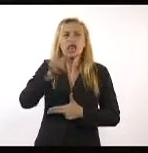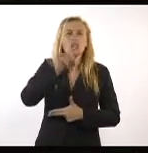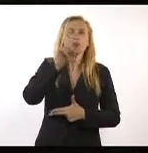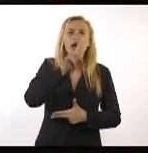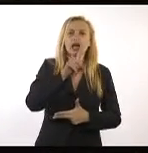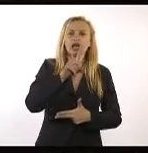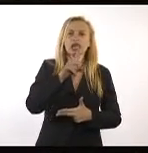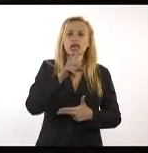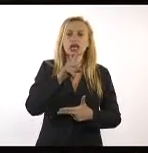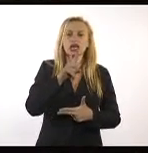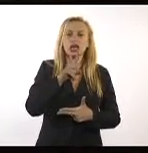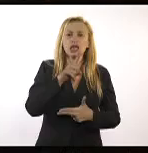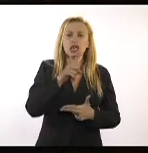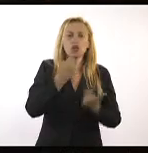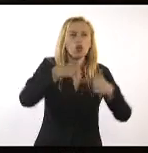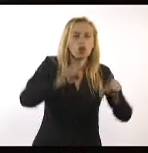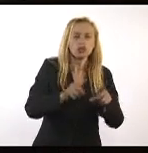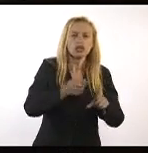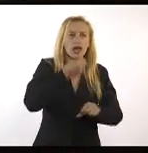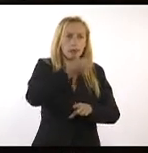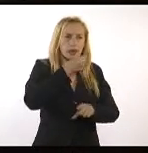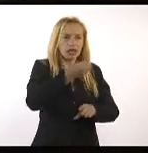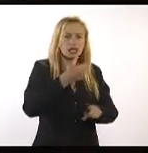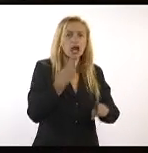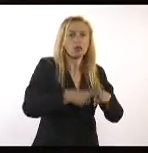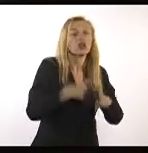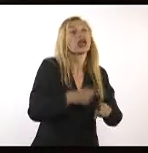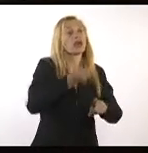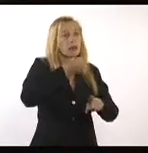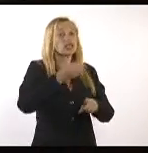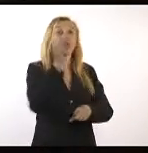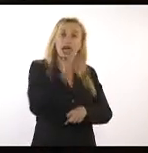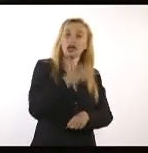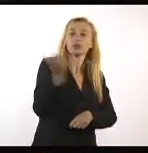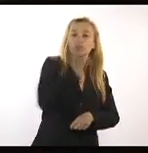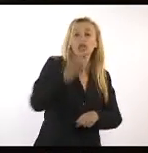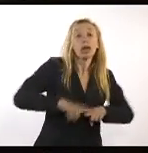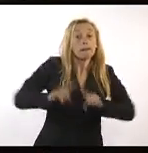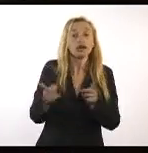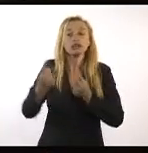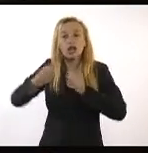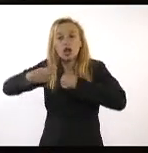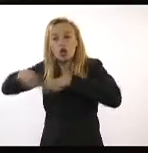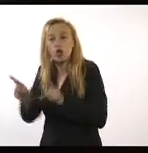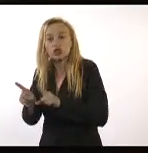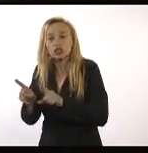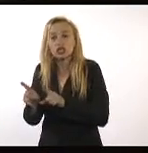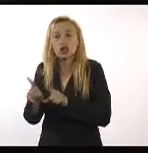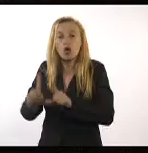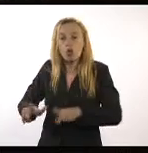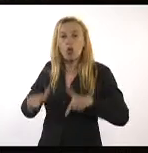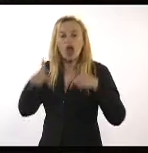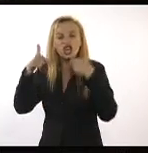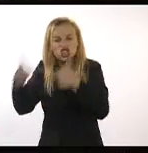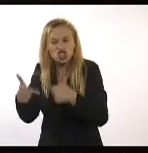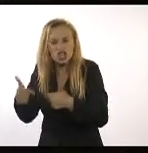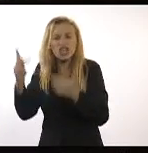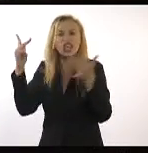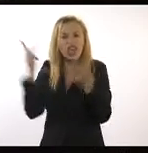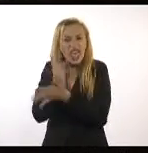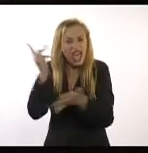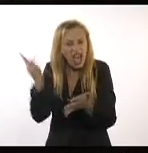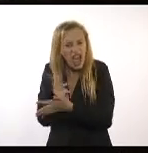para combater a imprensa porque a imprensa é necessária mas para combater a o inverno